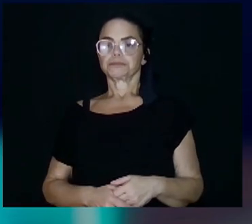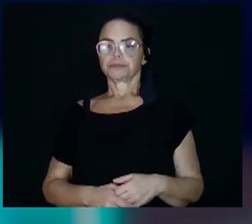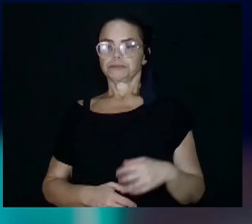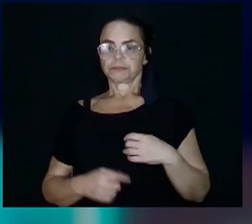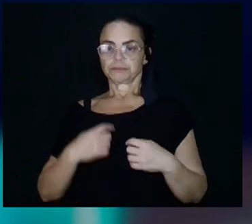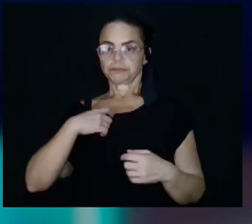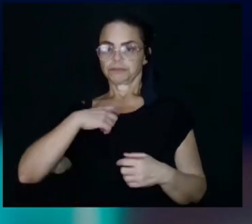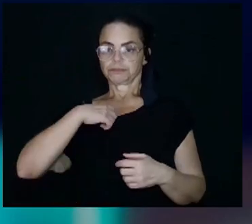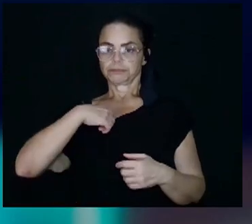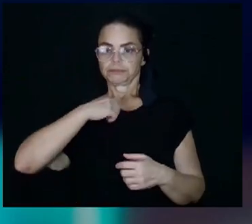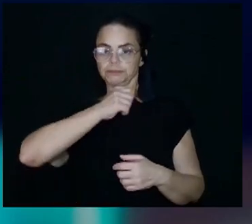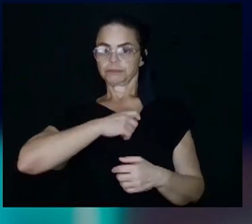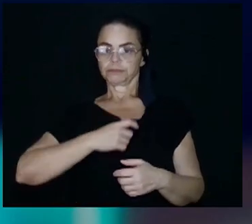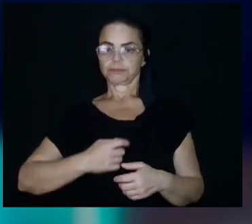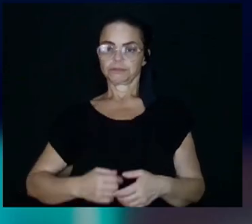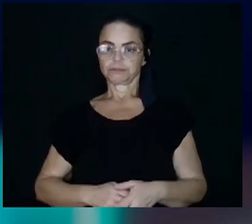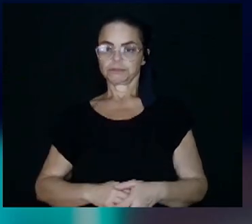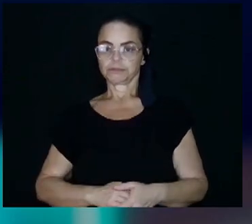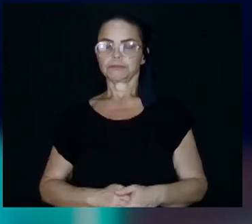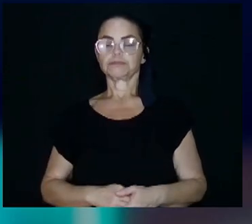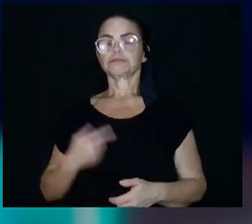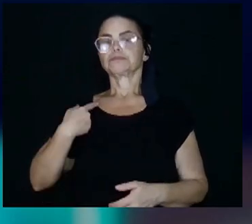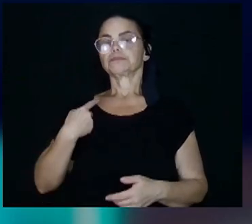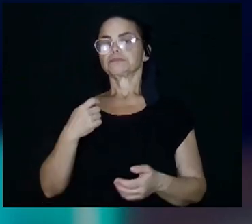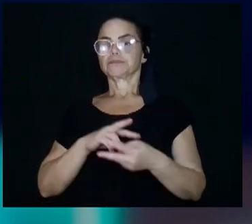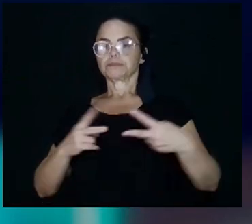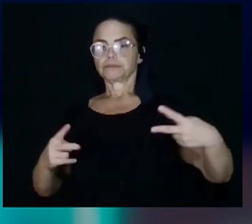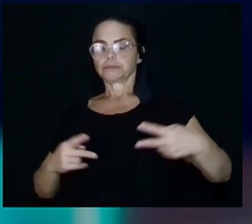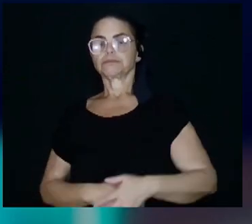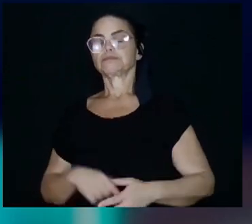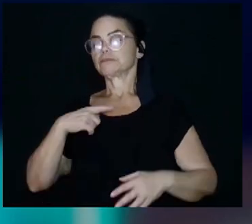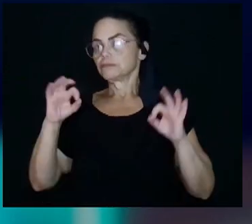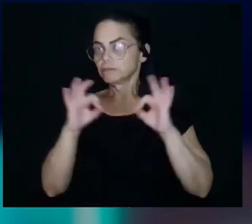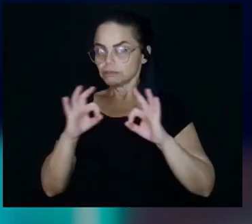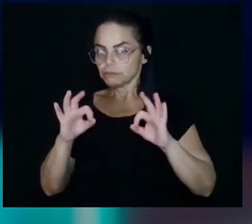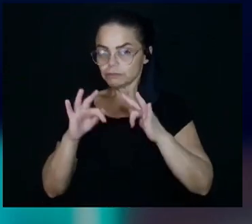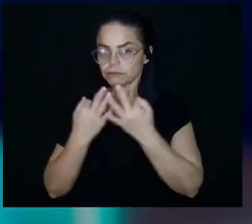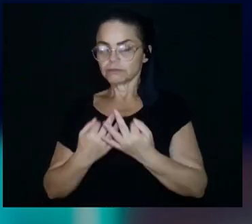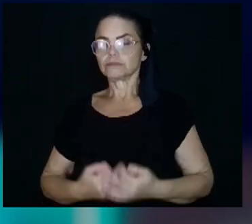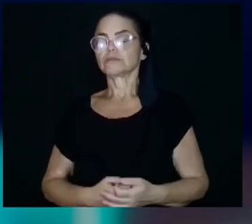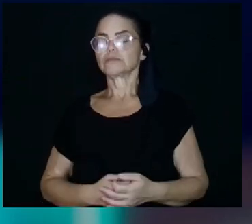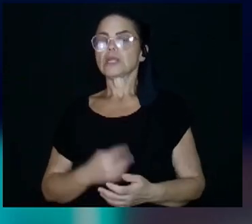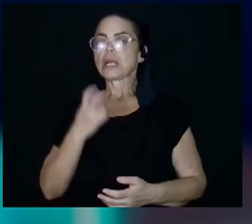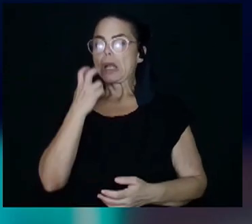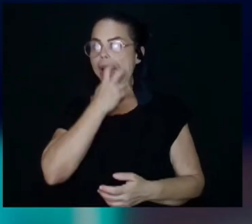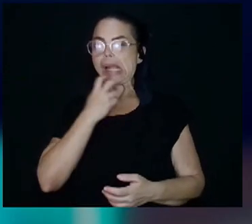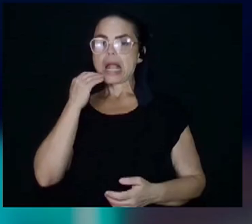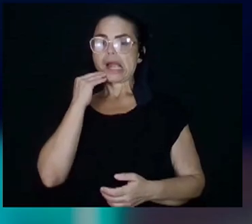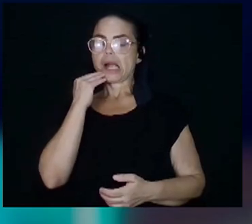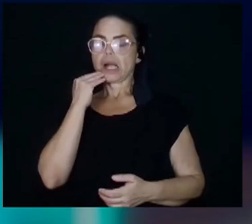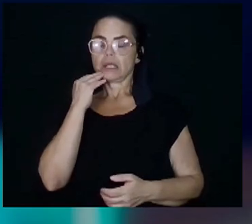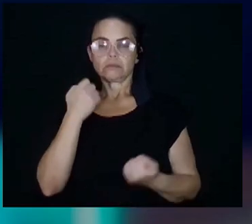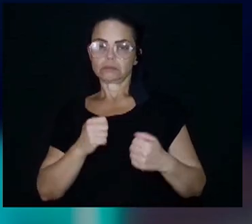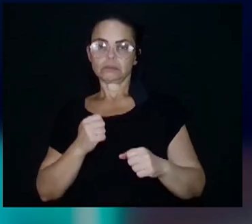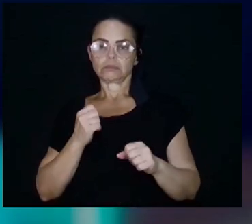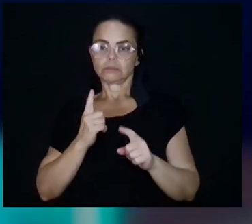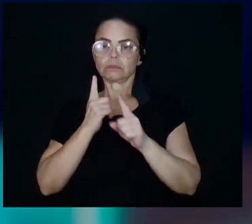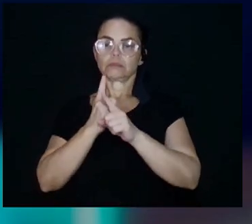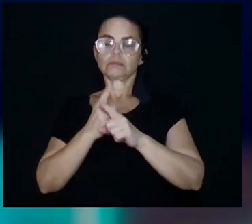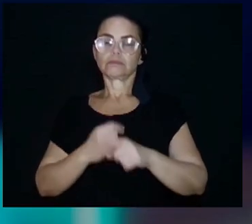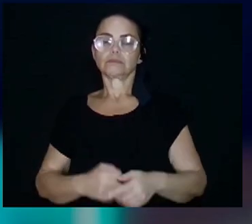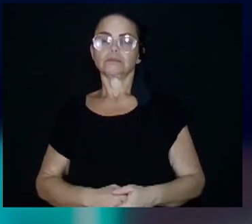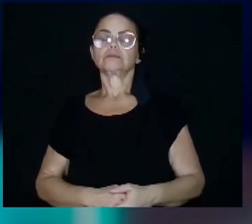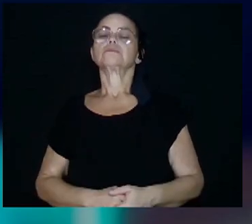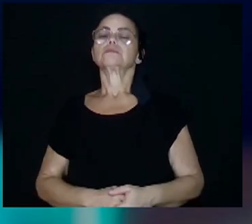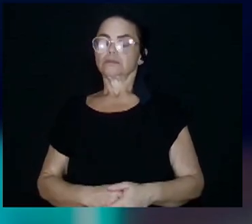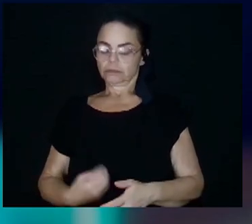aí, e sem a parte genética... mas eu não tenho ninguém na família que gagueja. Não precisa encontrar alguém que gagueja. Em algum momento... Em